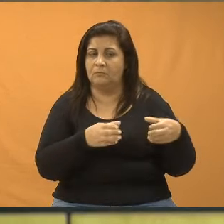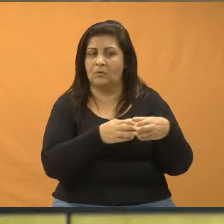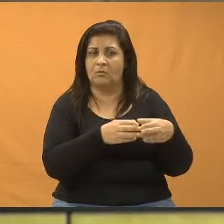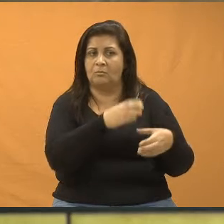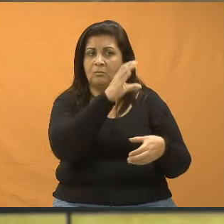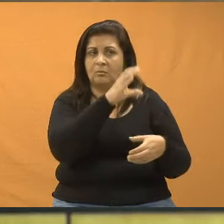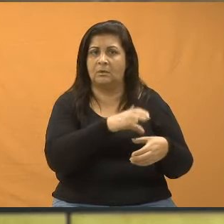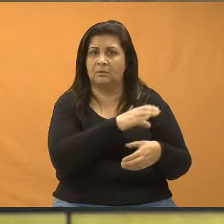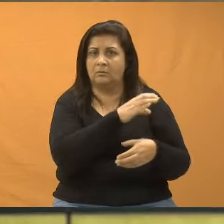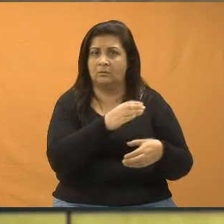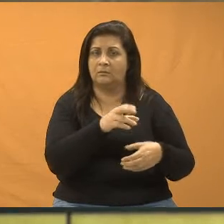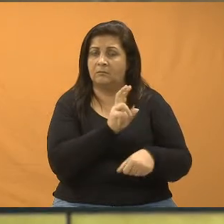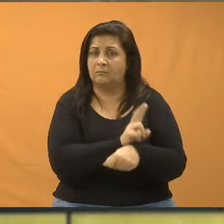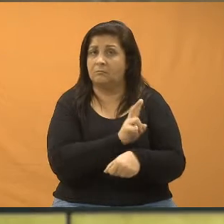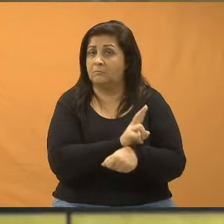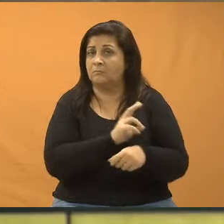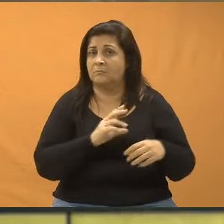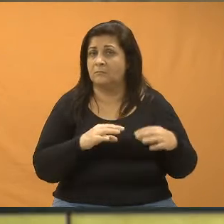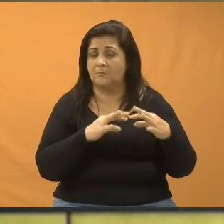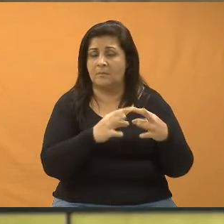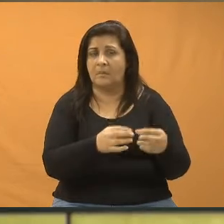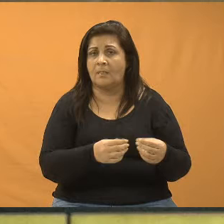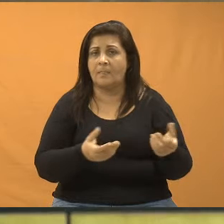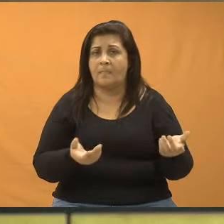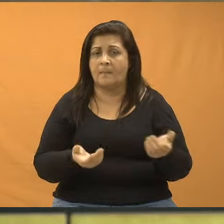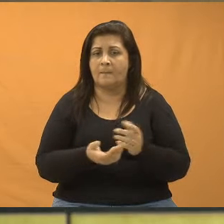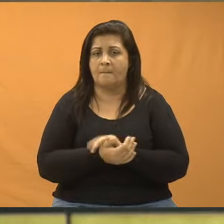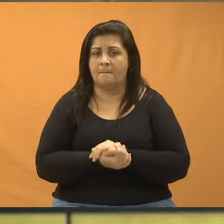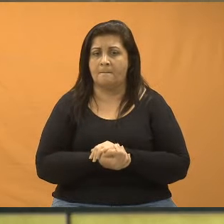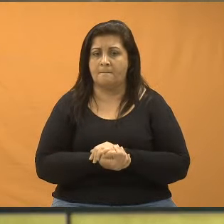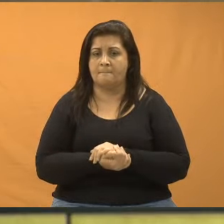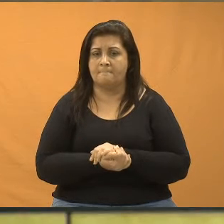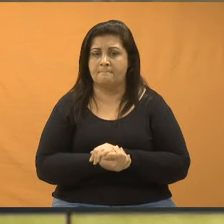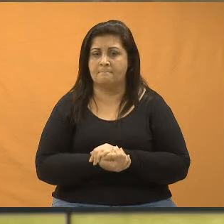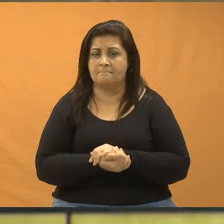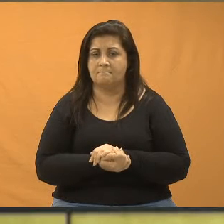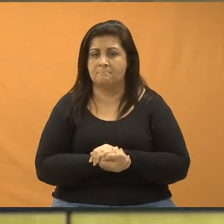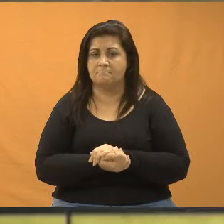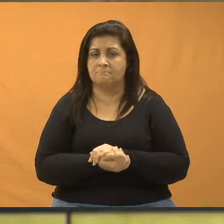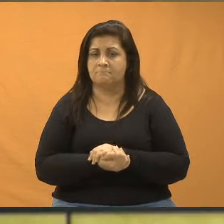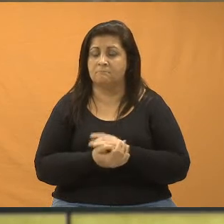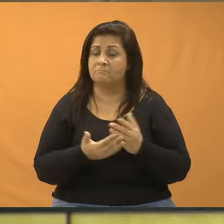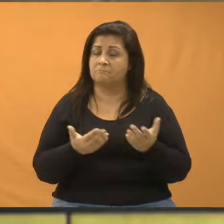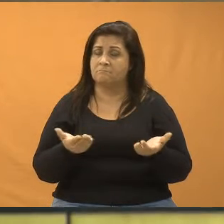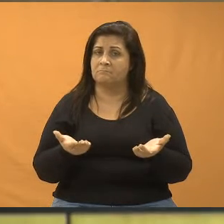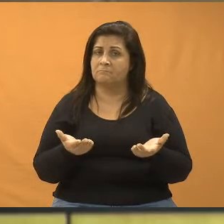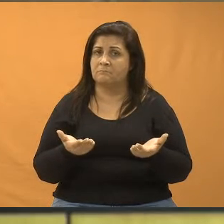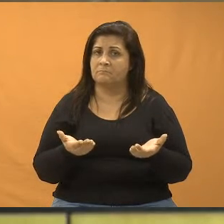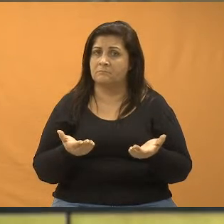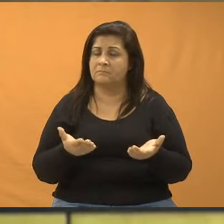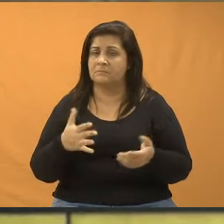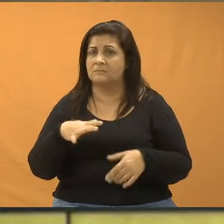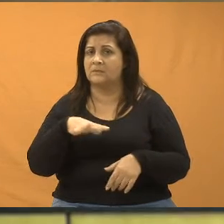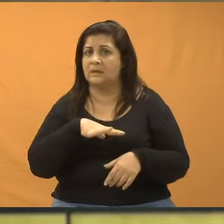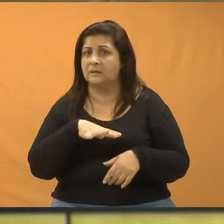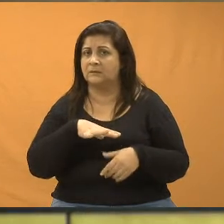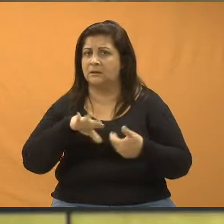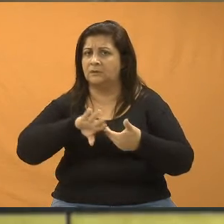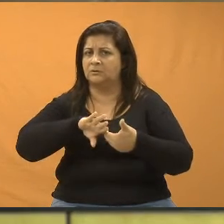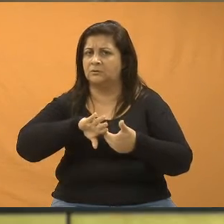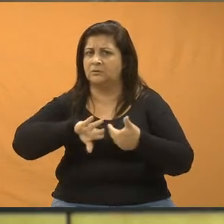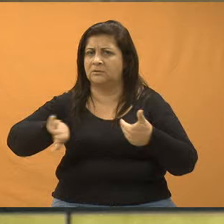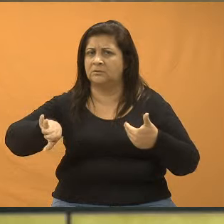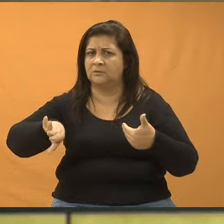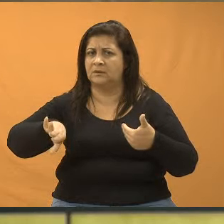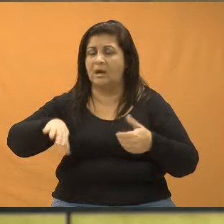Irmandade que passará a fazer a gestão dos recursos, né? Então, de forma conceitual, é isso. O município se retirará